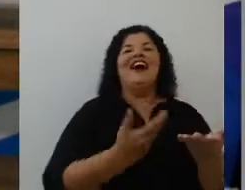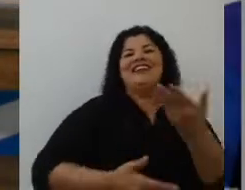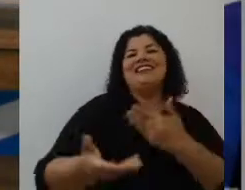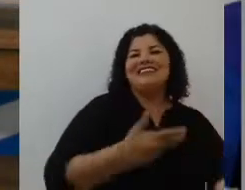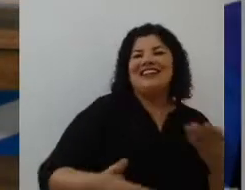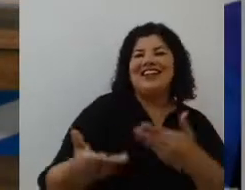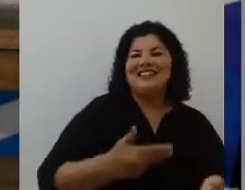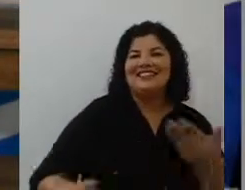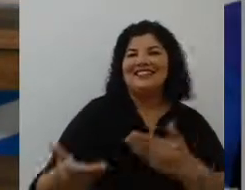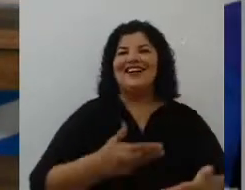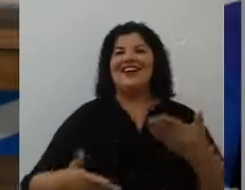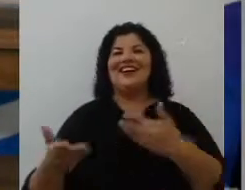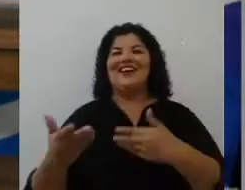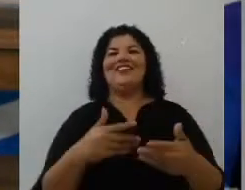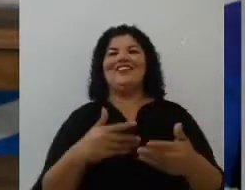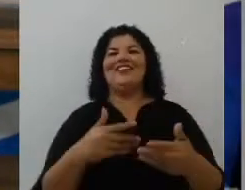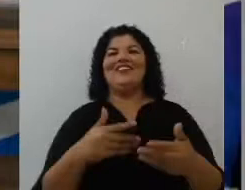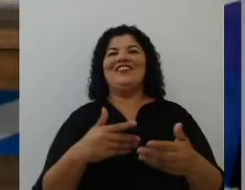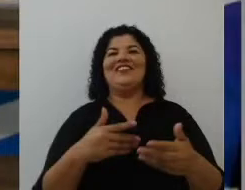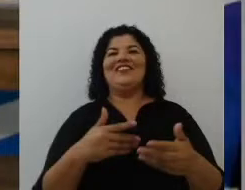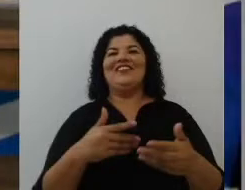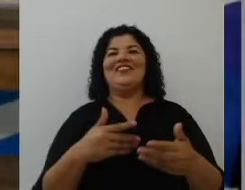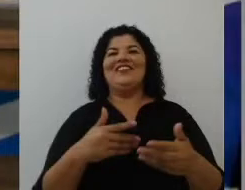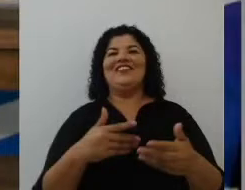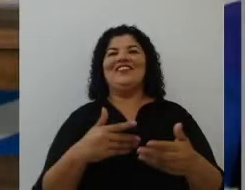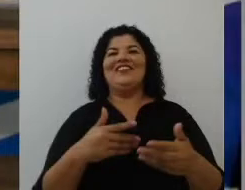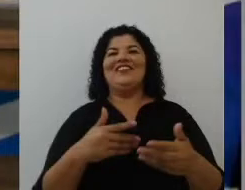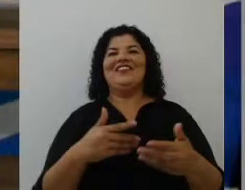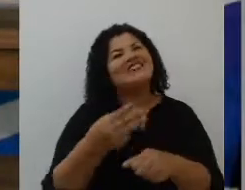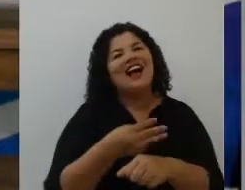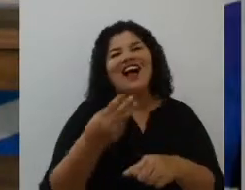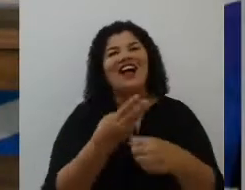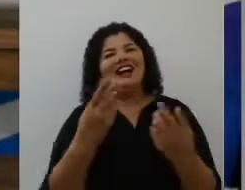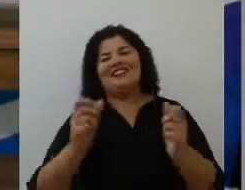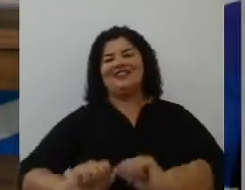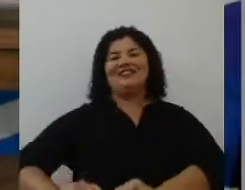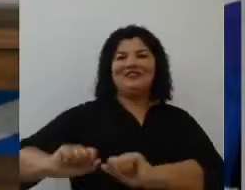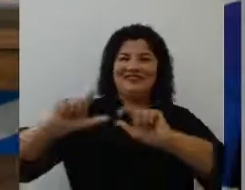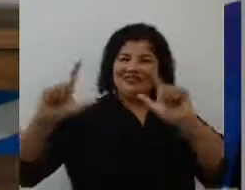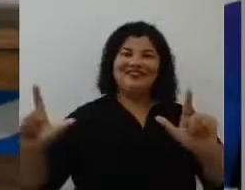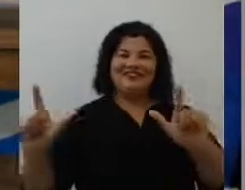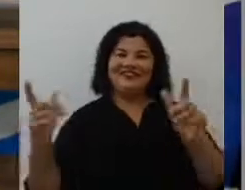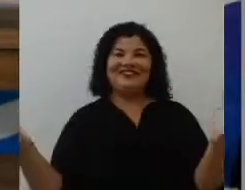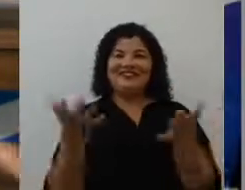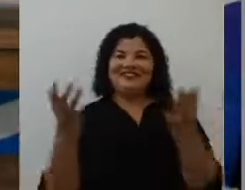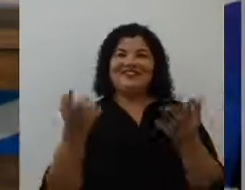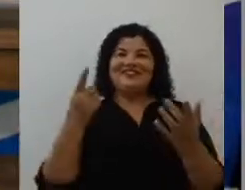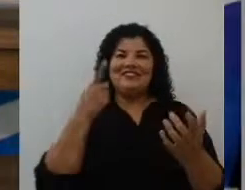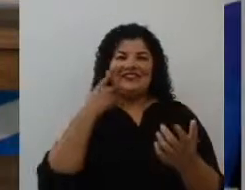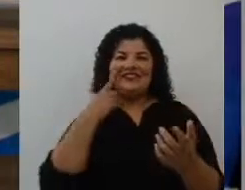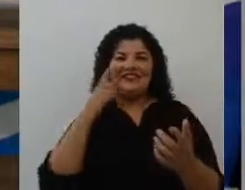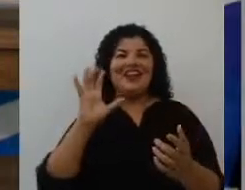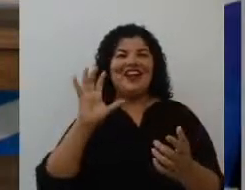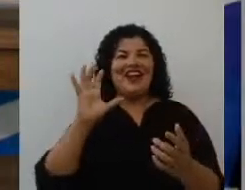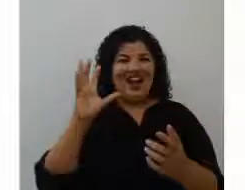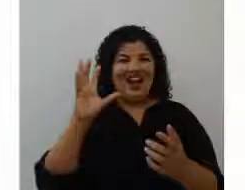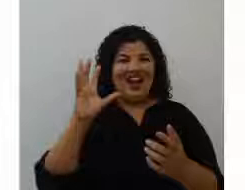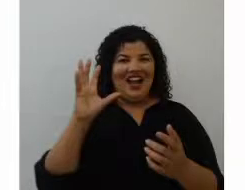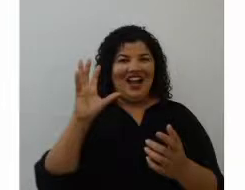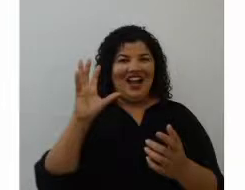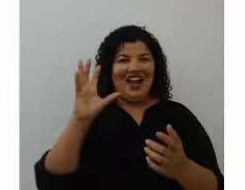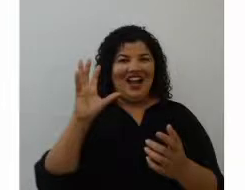esse negócio de interação, tá? Vai mandando mensagem, bem legal. Tela cheia, vamos ver se o pessoal reconhece isso. Em silêncio para o